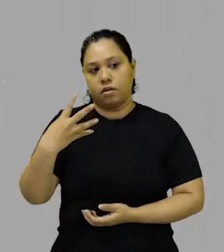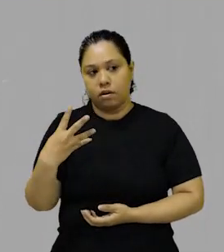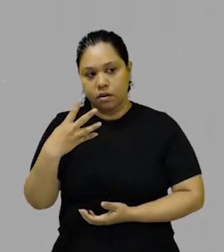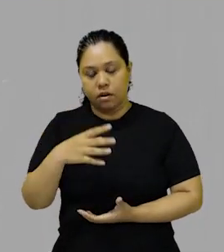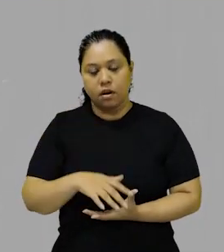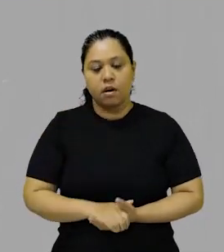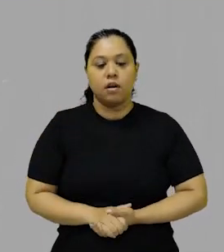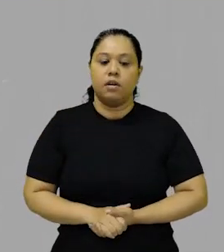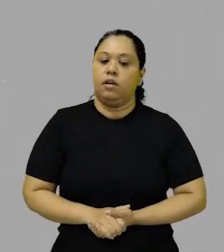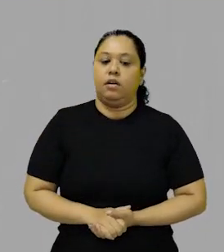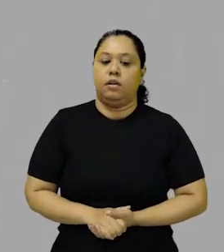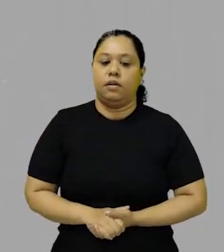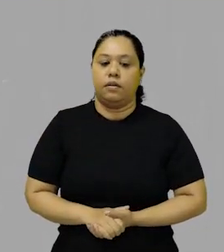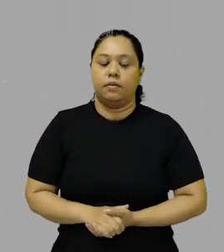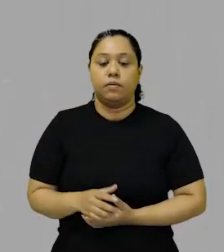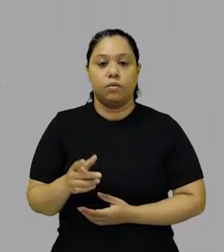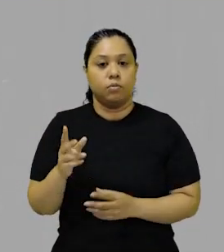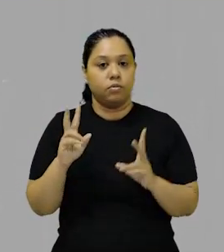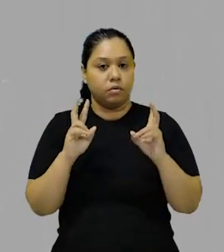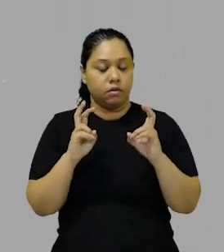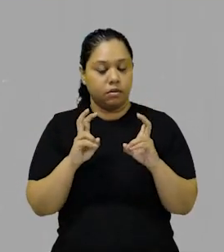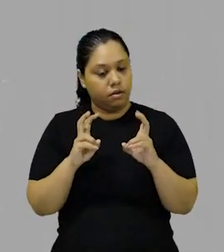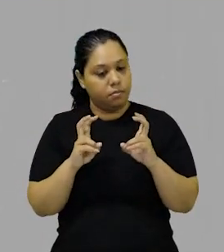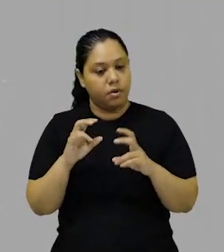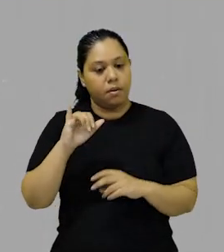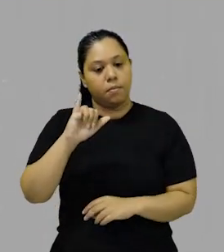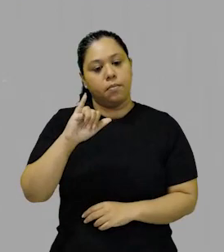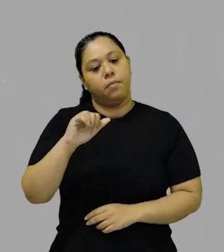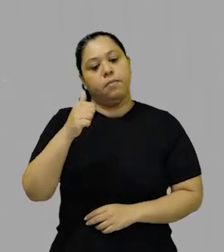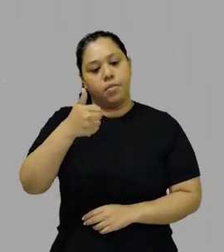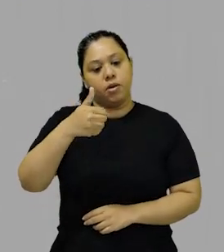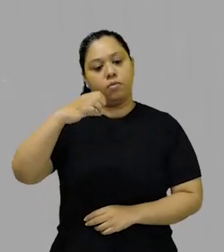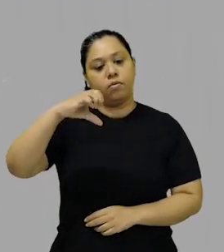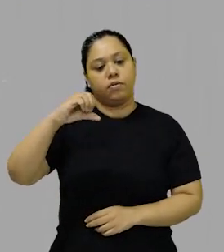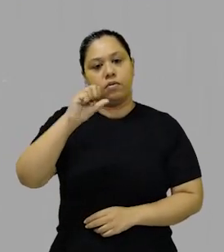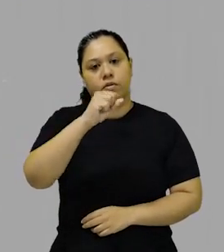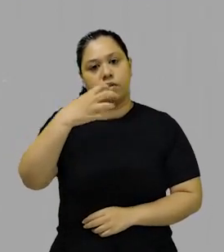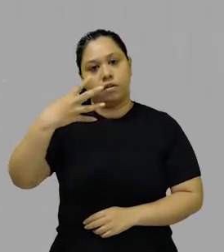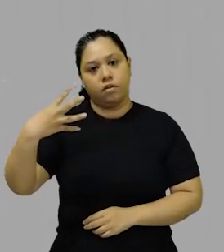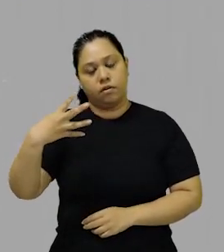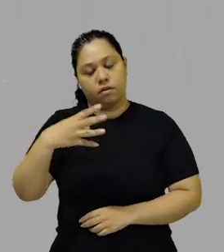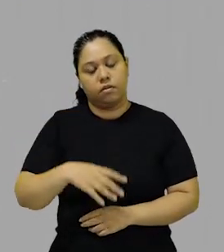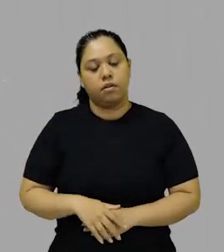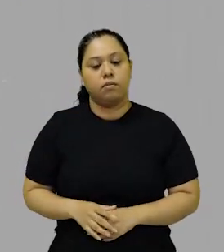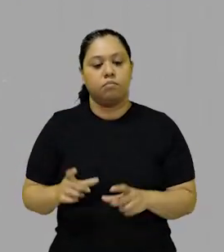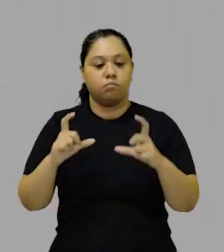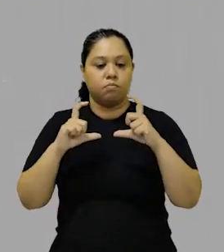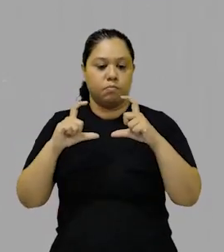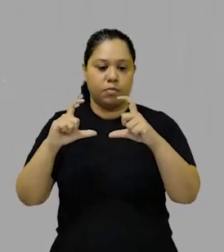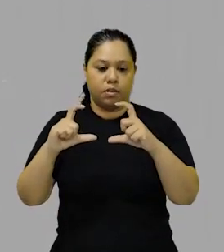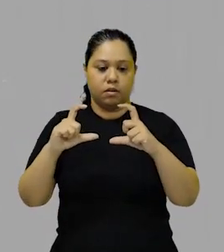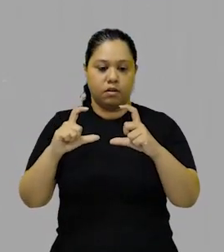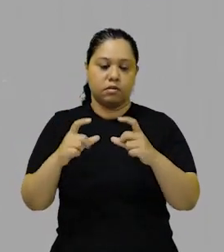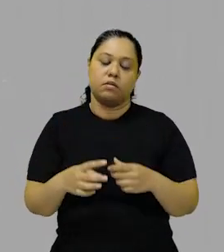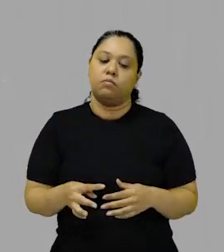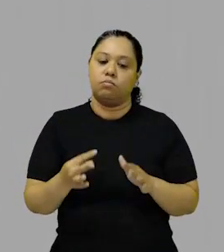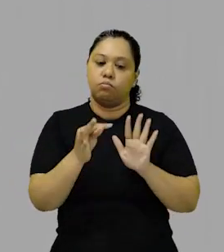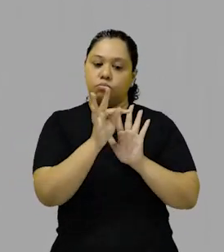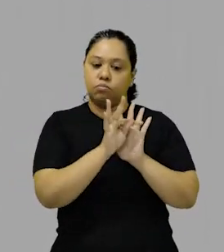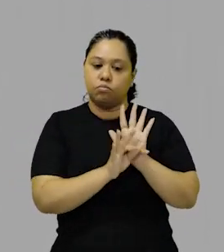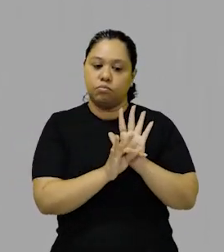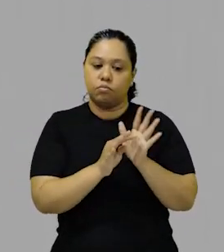de George Orwell que tem como título 1984. Então, aqui você tem um fragmento desse